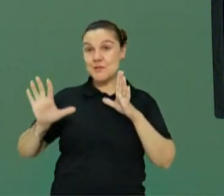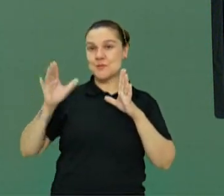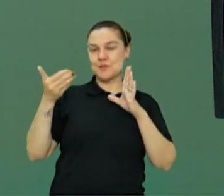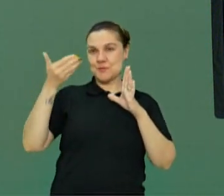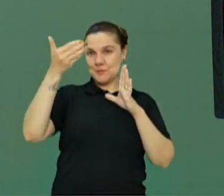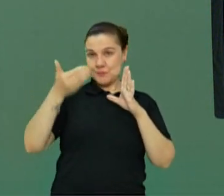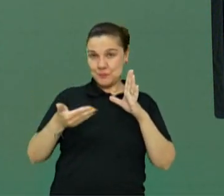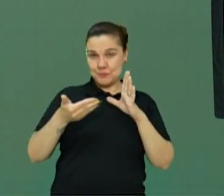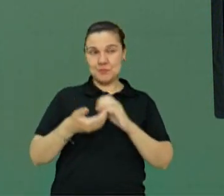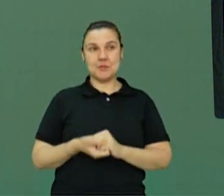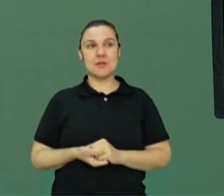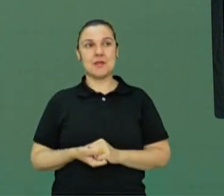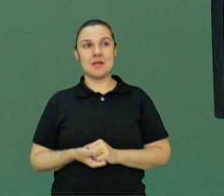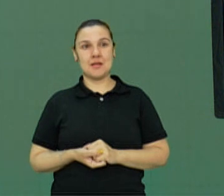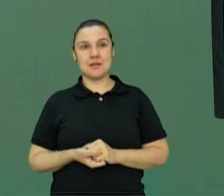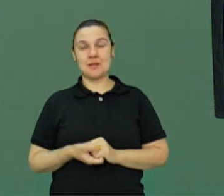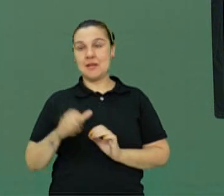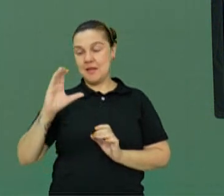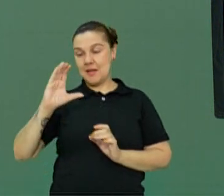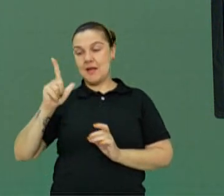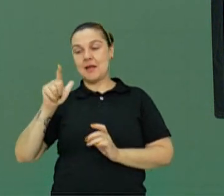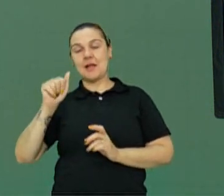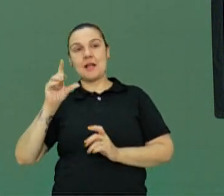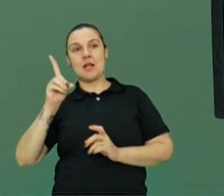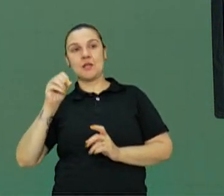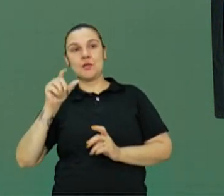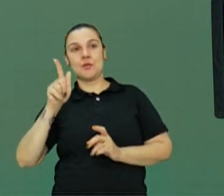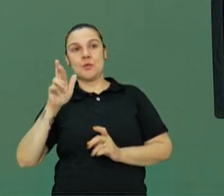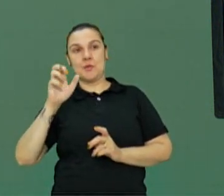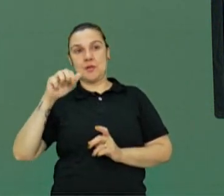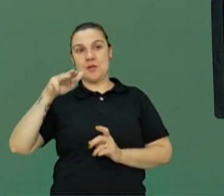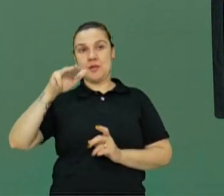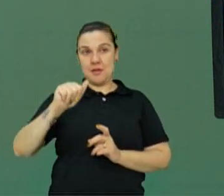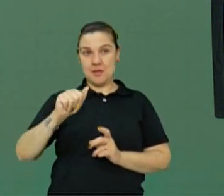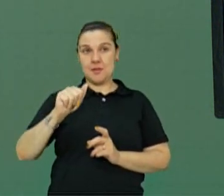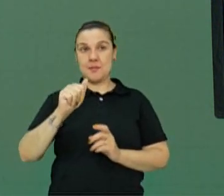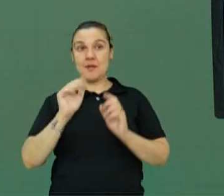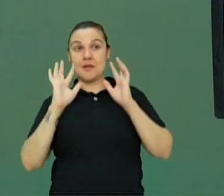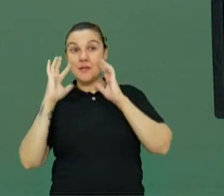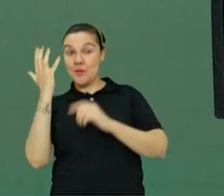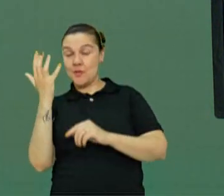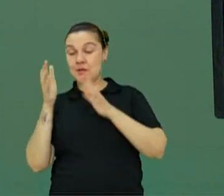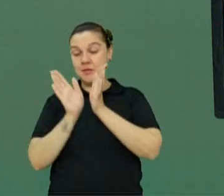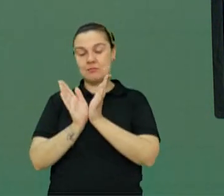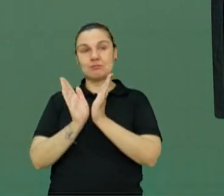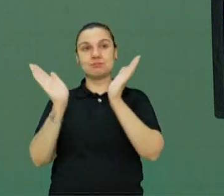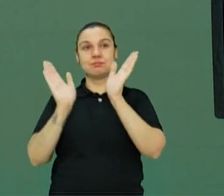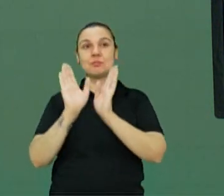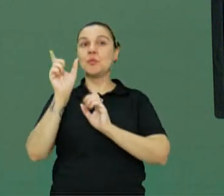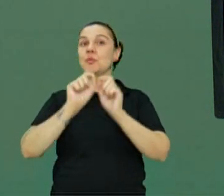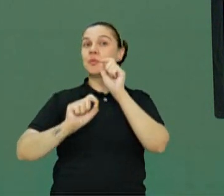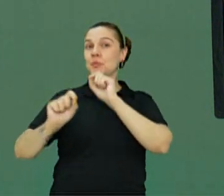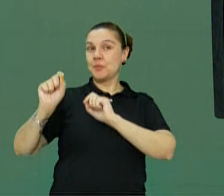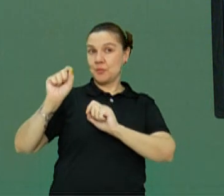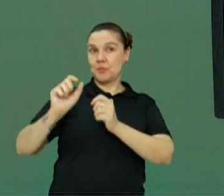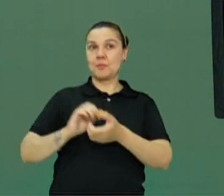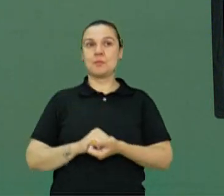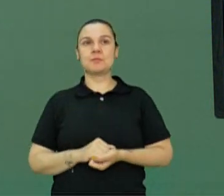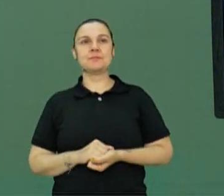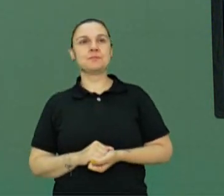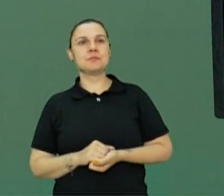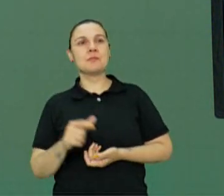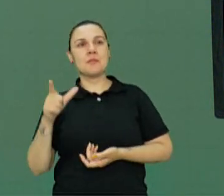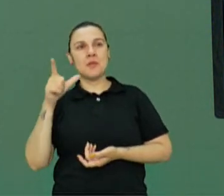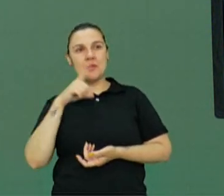desse cladograma, dessa árvore filogenética, eu também posso colocar como análise